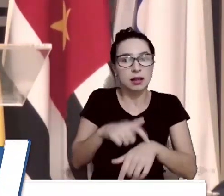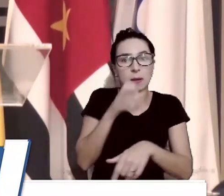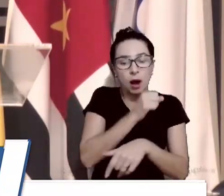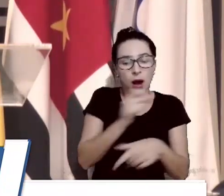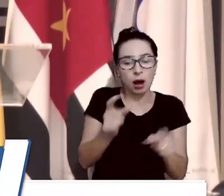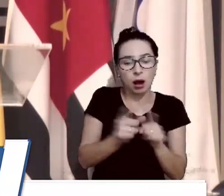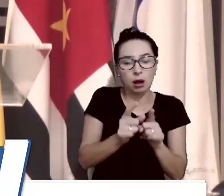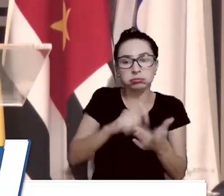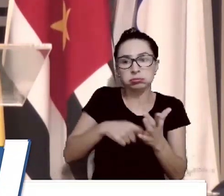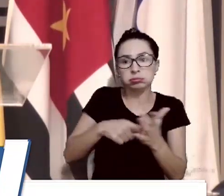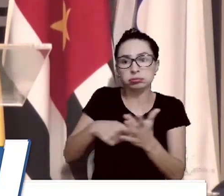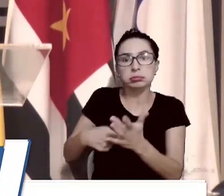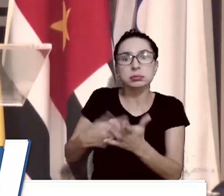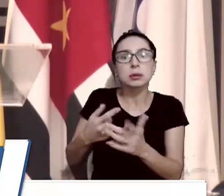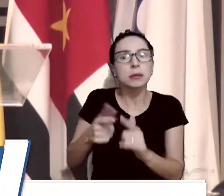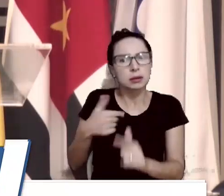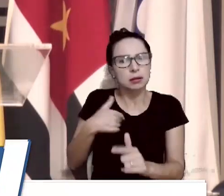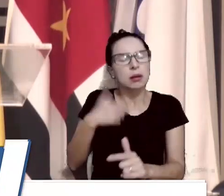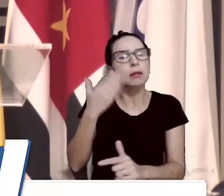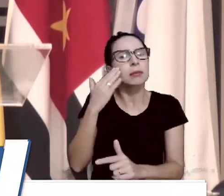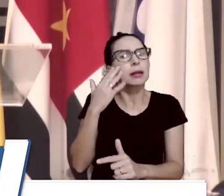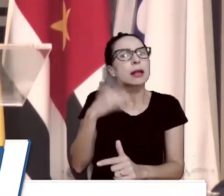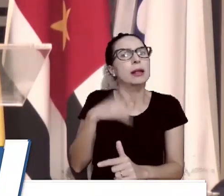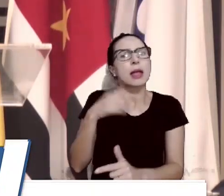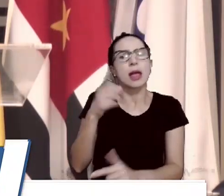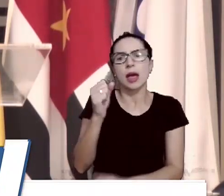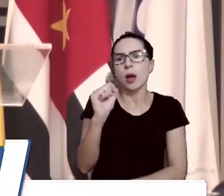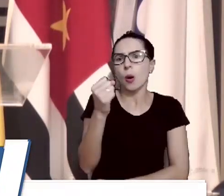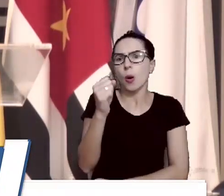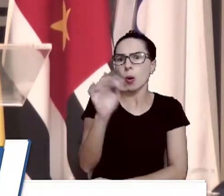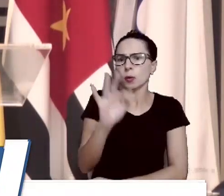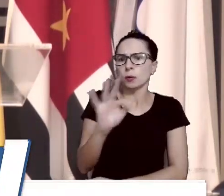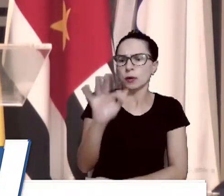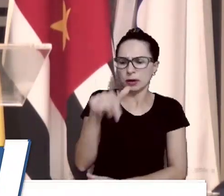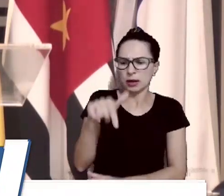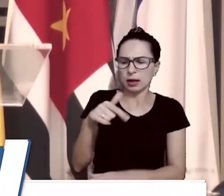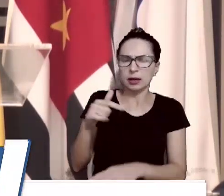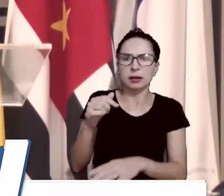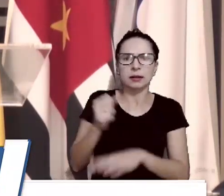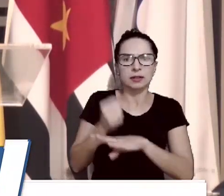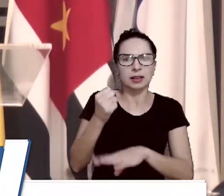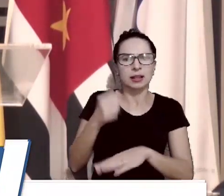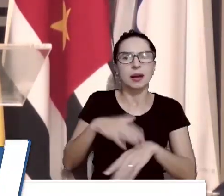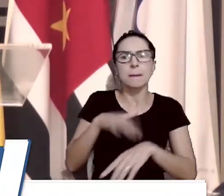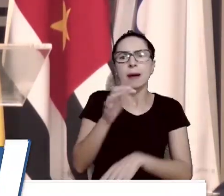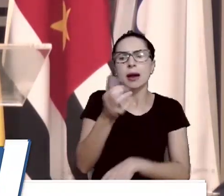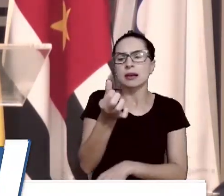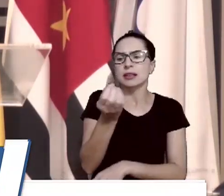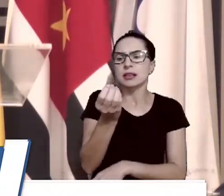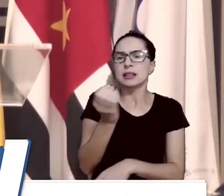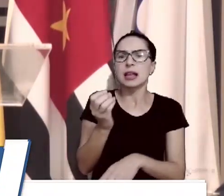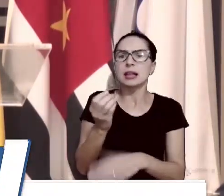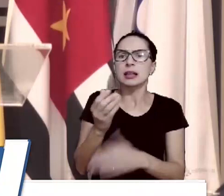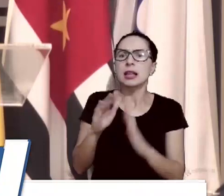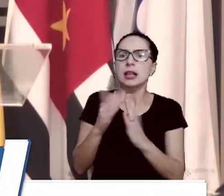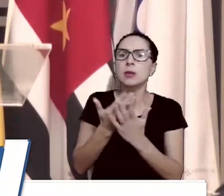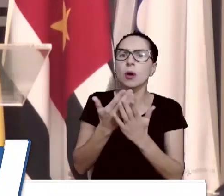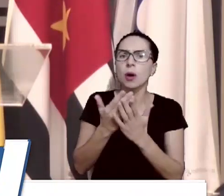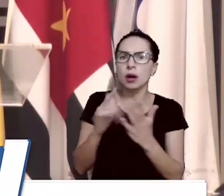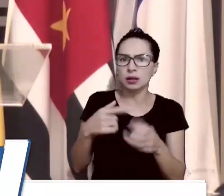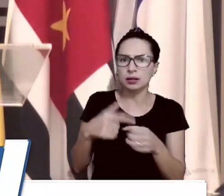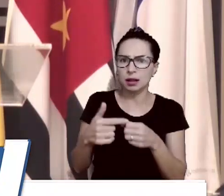mas a gente tem que entender que tem 8 universidades na cidade de Franca, tem mais de 60 escolas na nossa cidade. A gente está